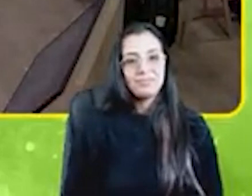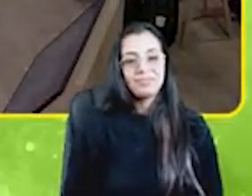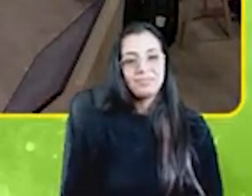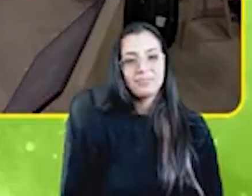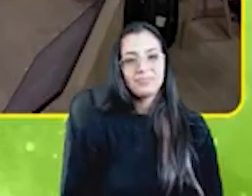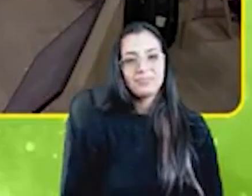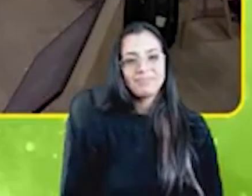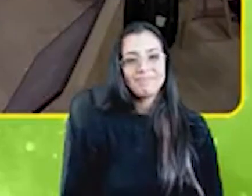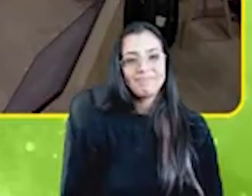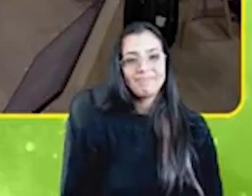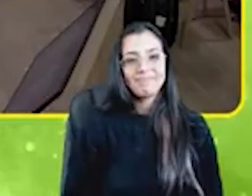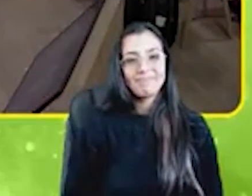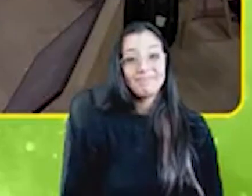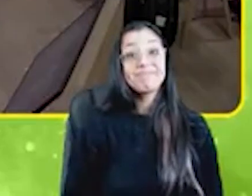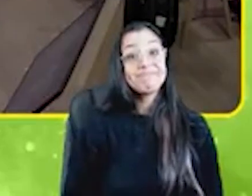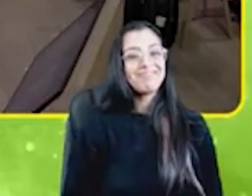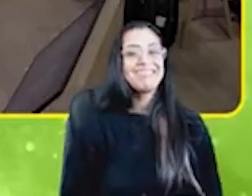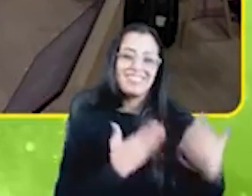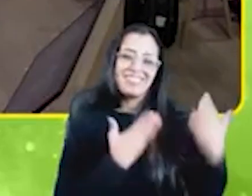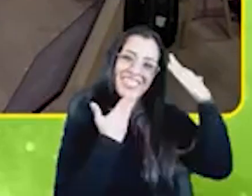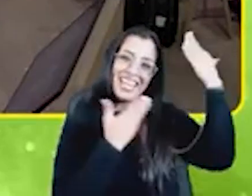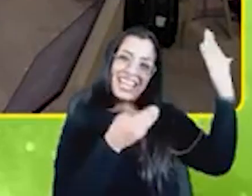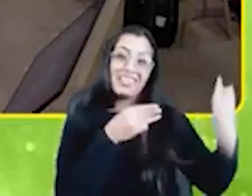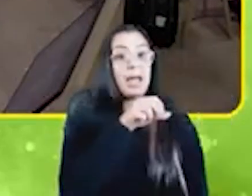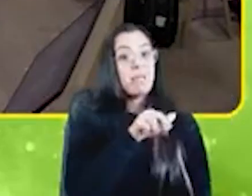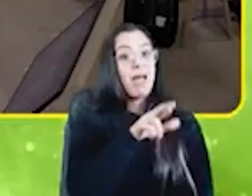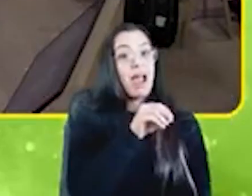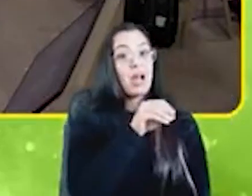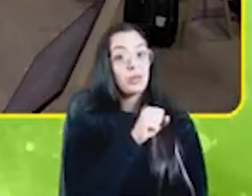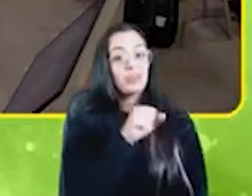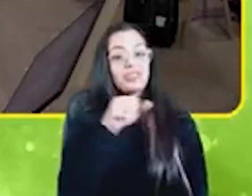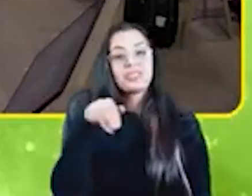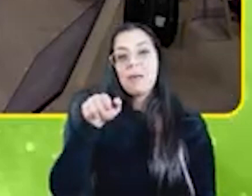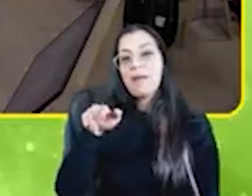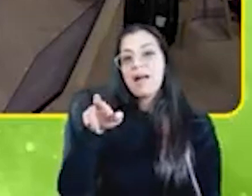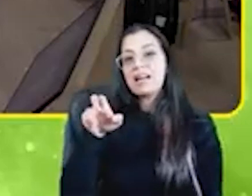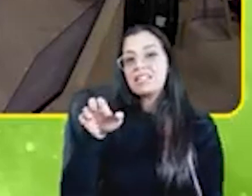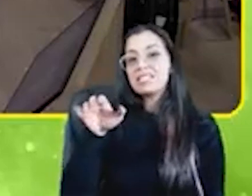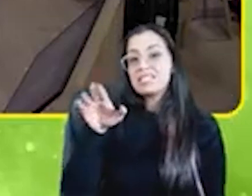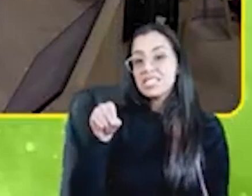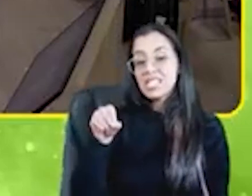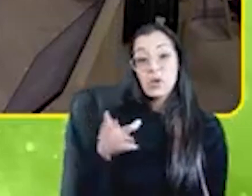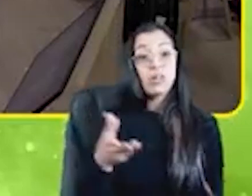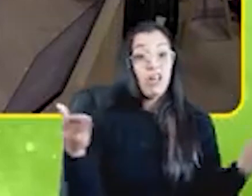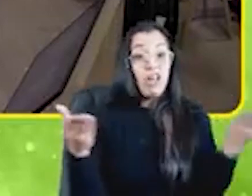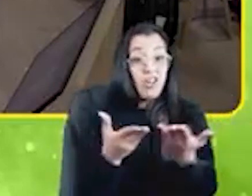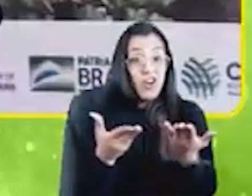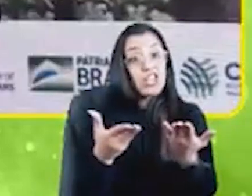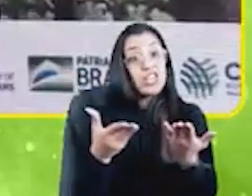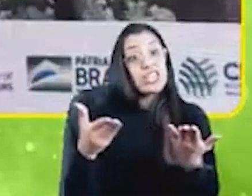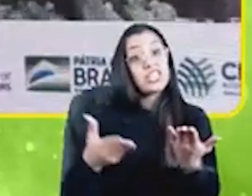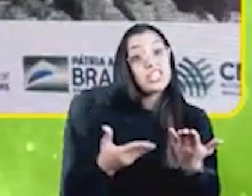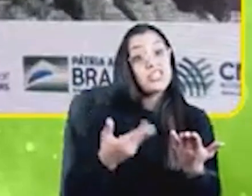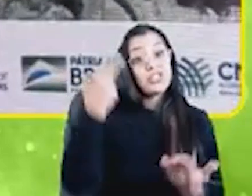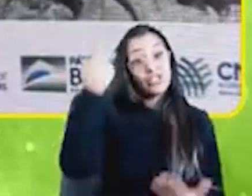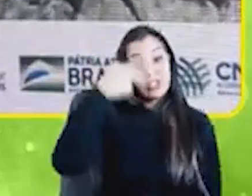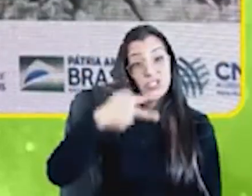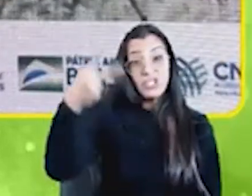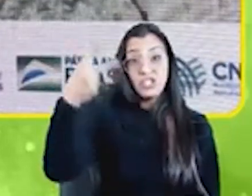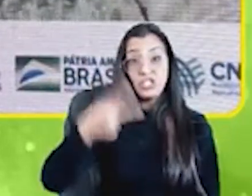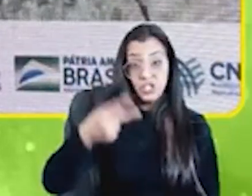o que eu Marcos e Marcelo e com esse painel finalizamos o segundo dia do Pavilhão Brasil na